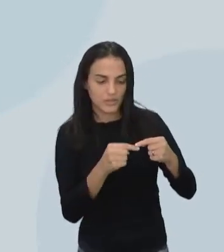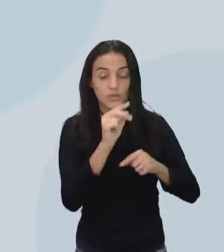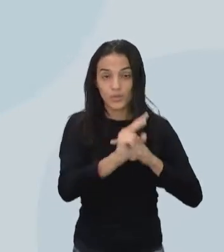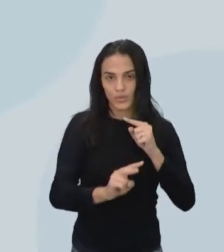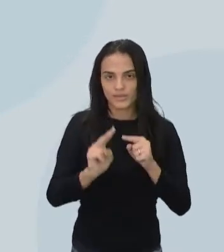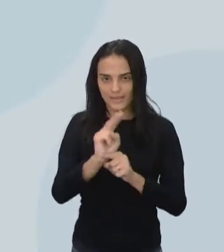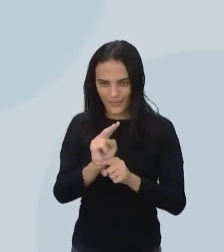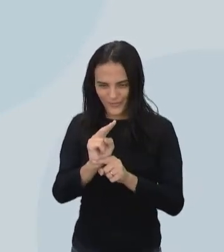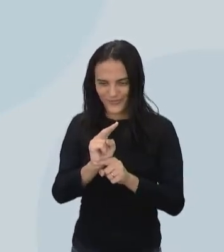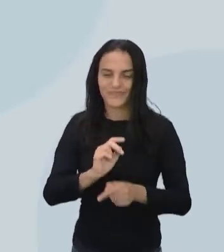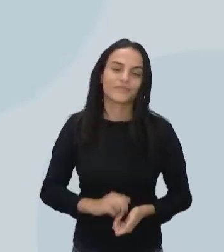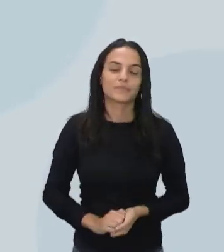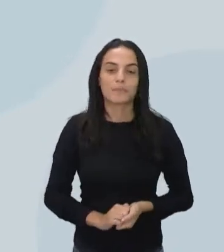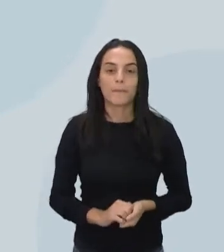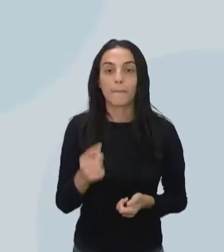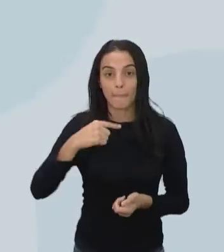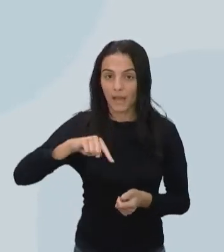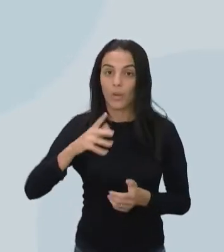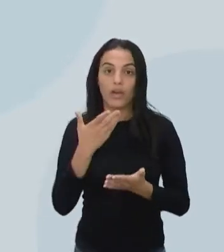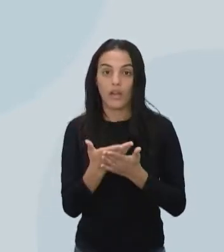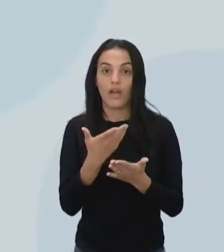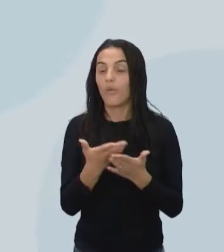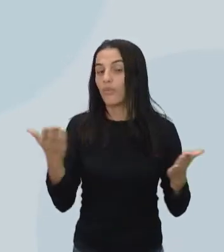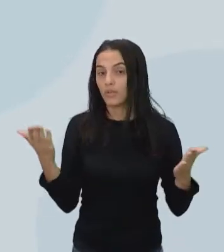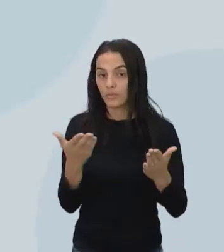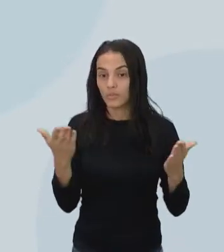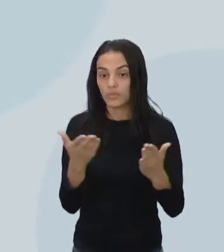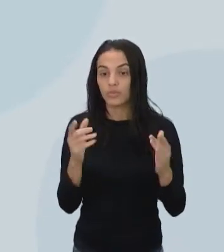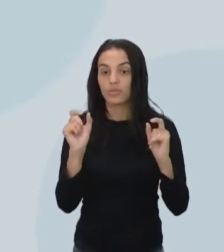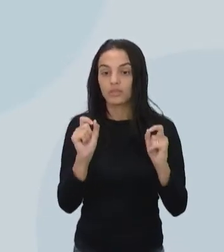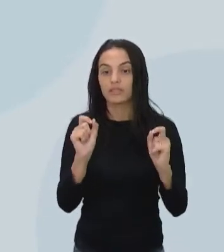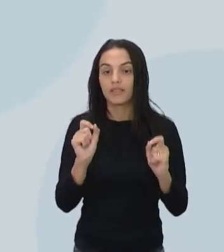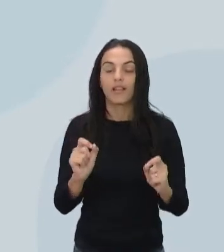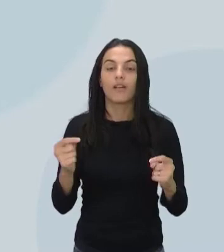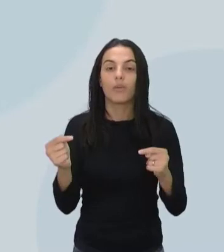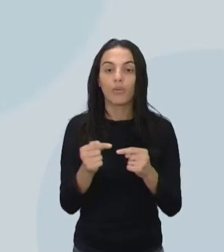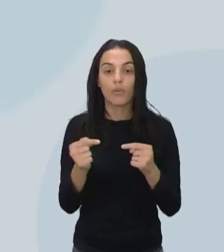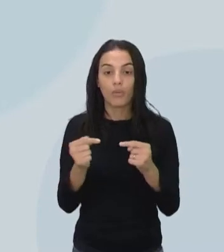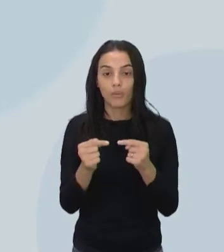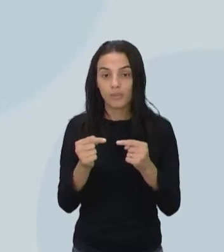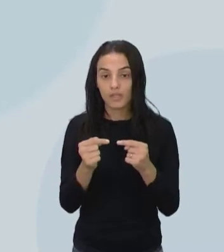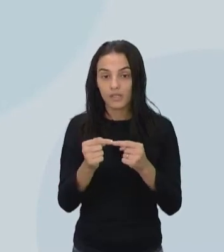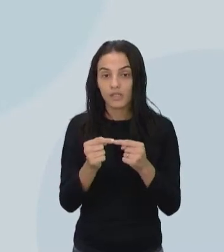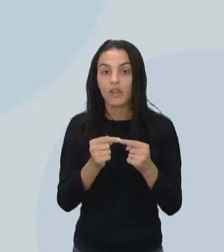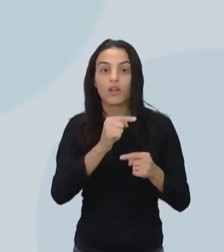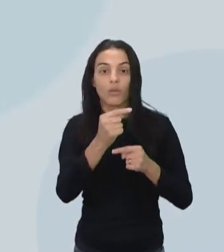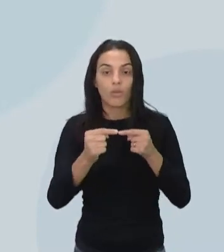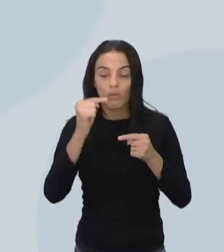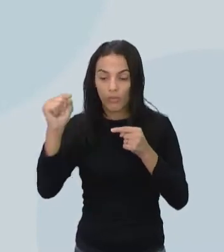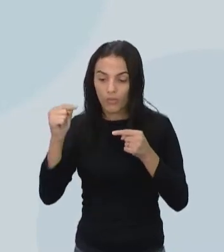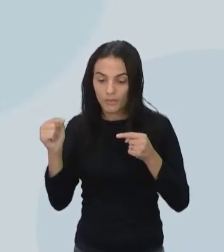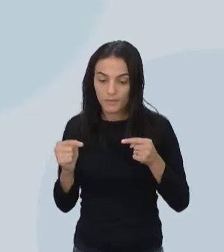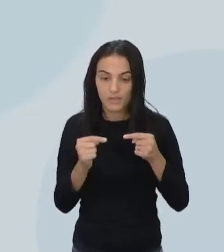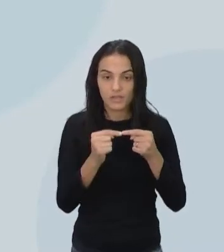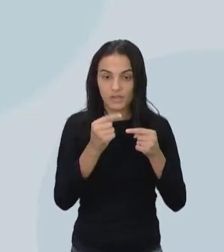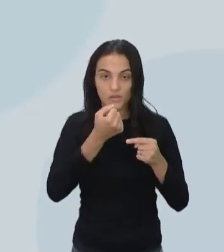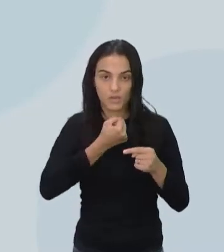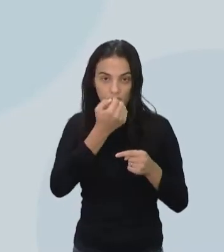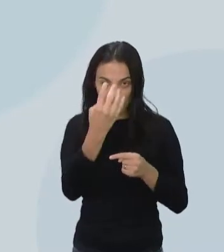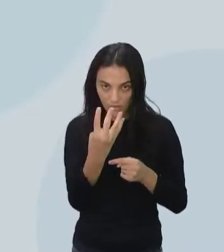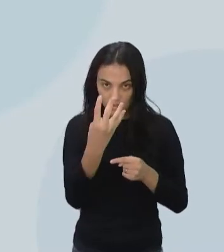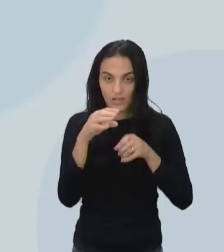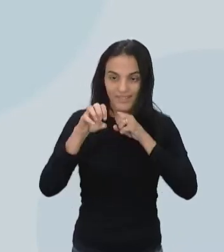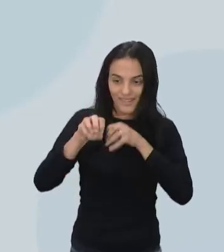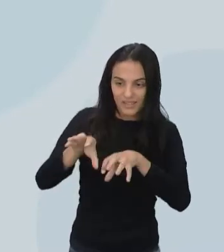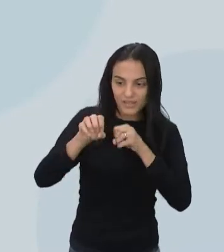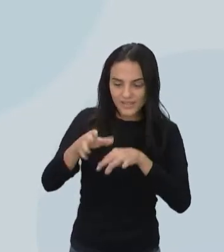sustentável. A nossa aula de hoje ela vai convergir então com o objetivo 4, que é a